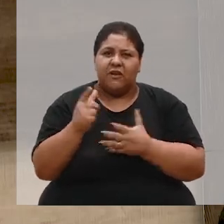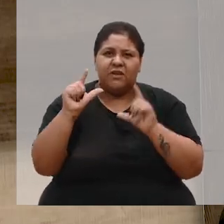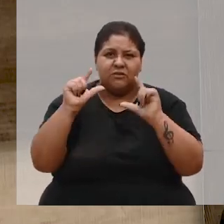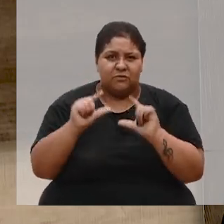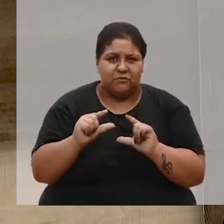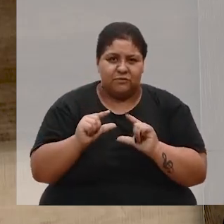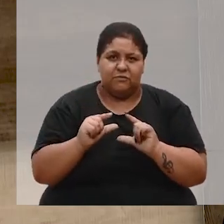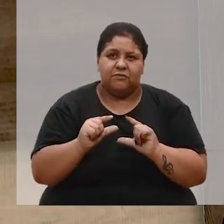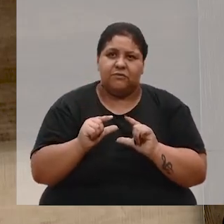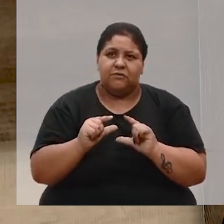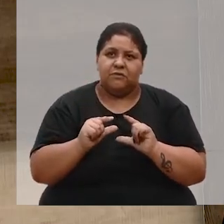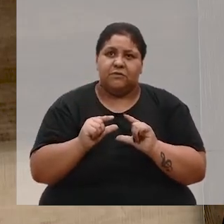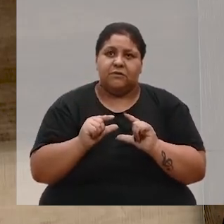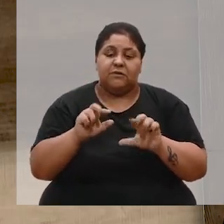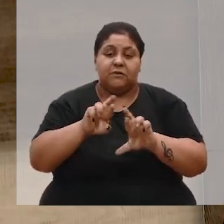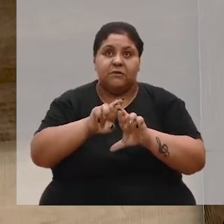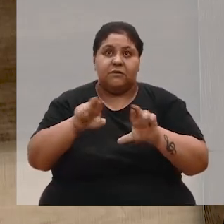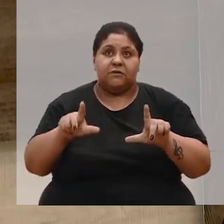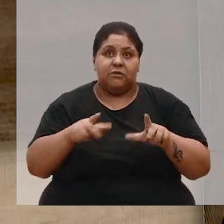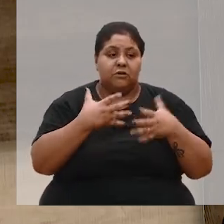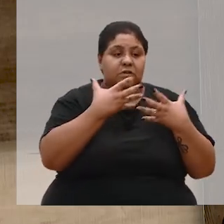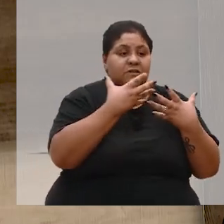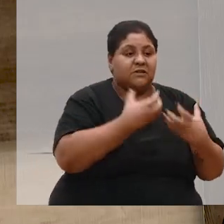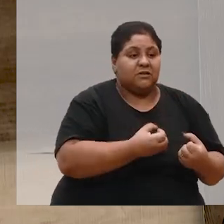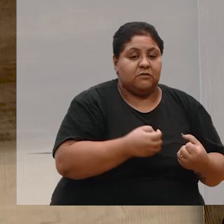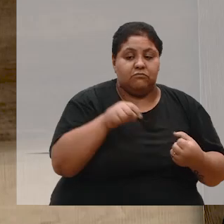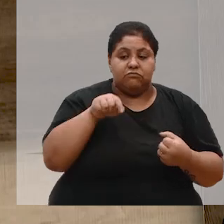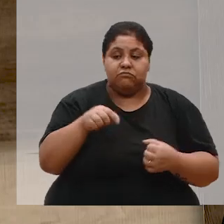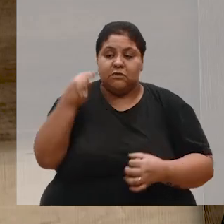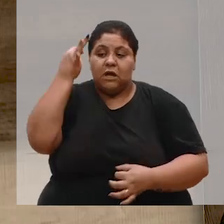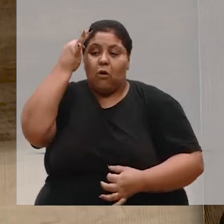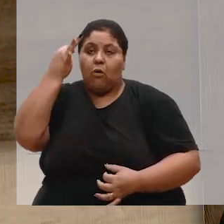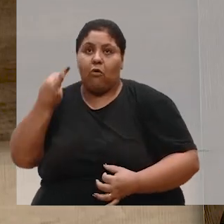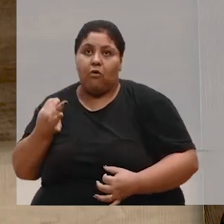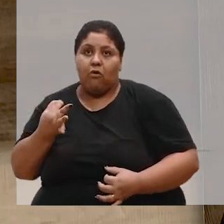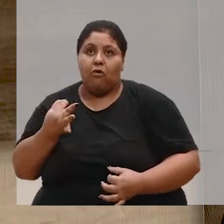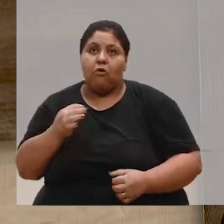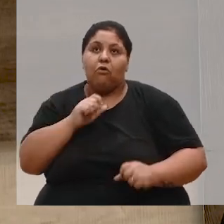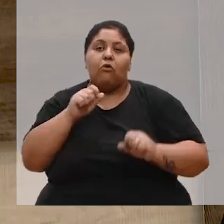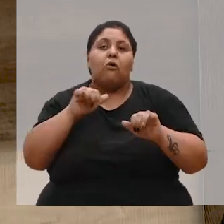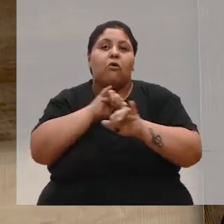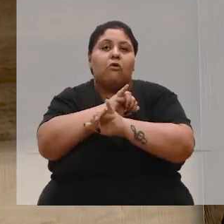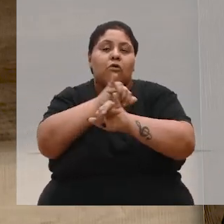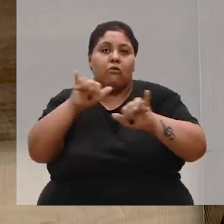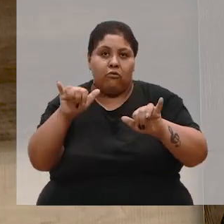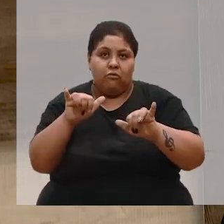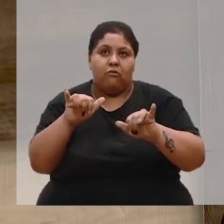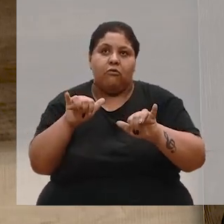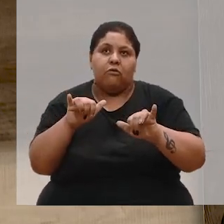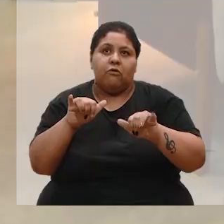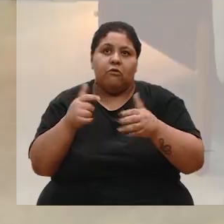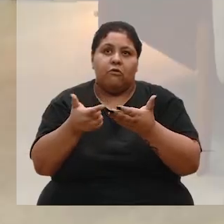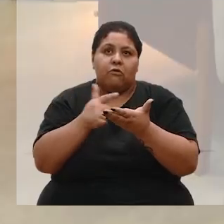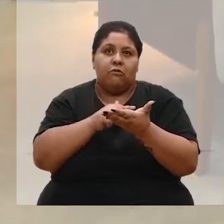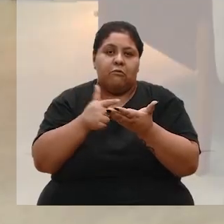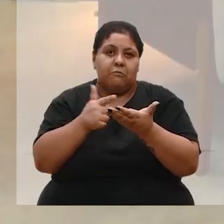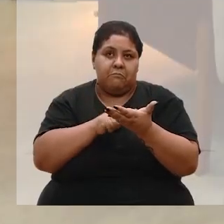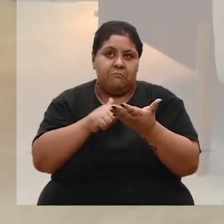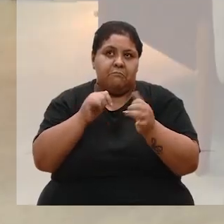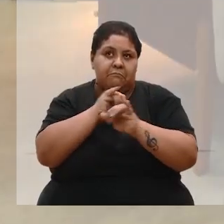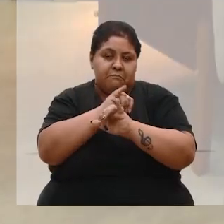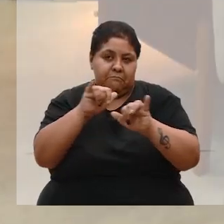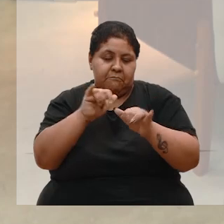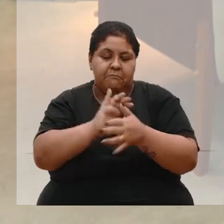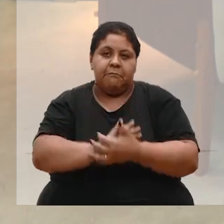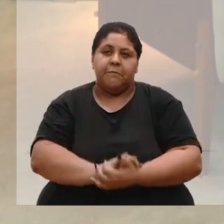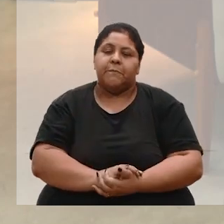pouco isso, entre a diferença da aceitação e do entendimento, e que é o recado que, em última análise, o livro tenta passar. Isso é uma